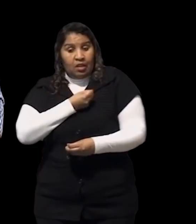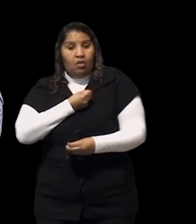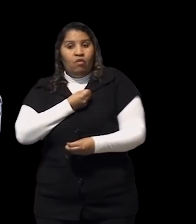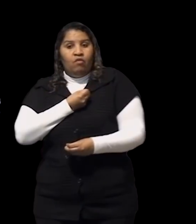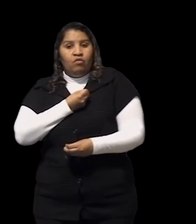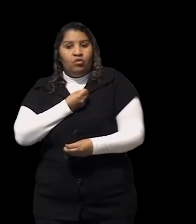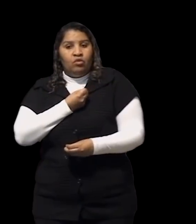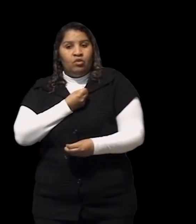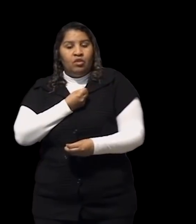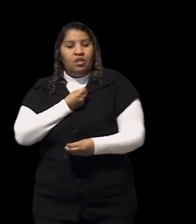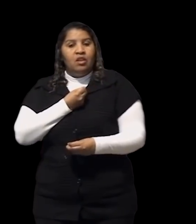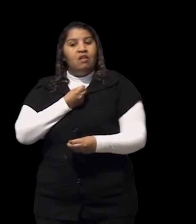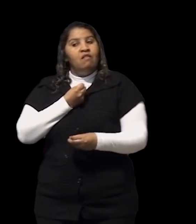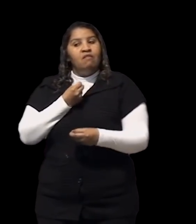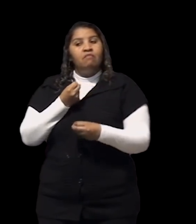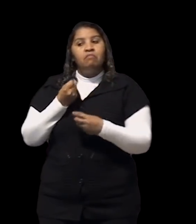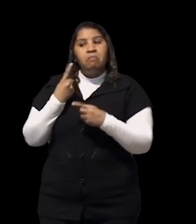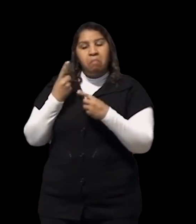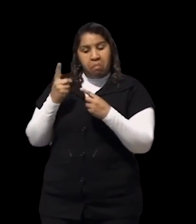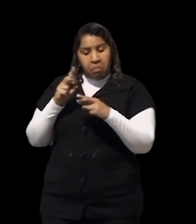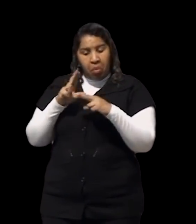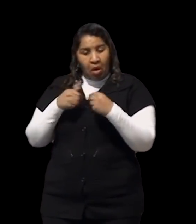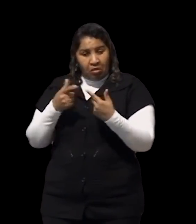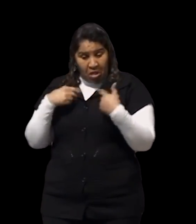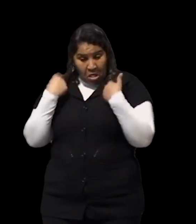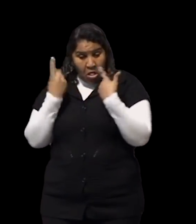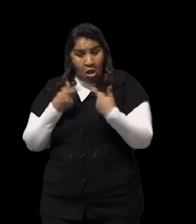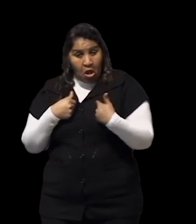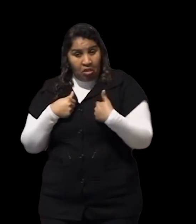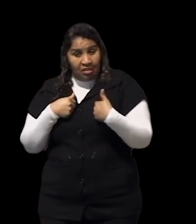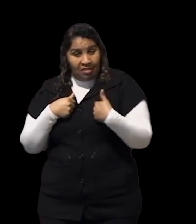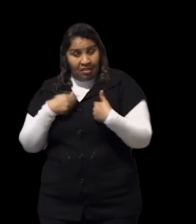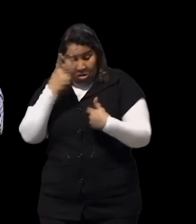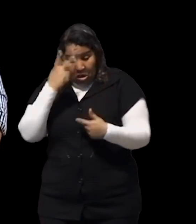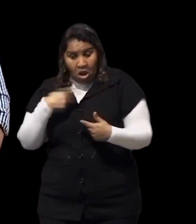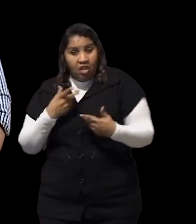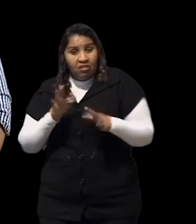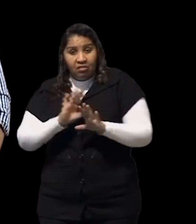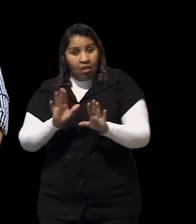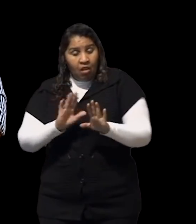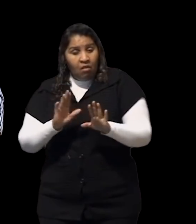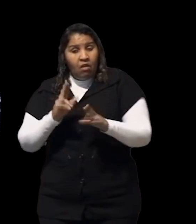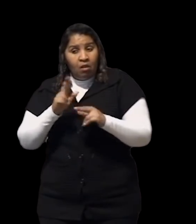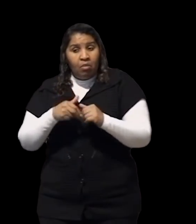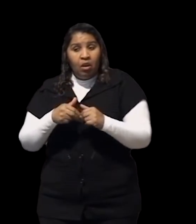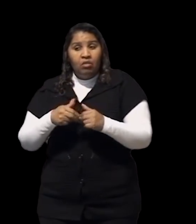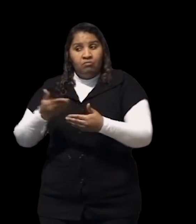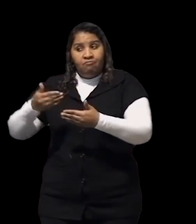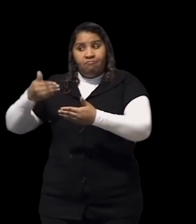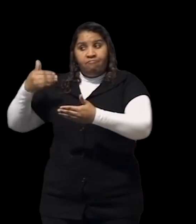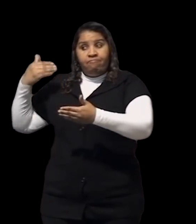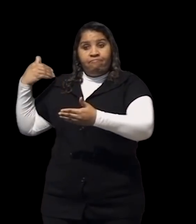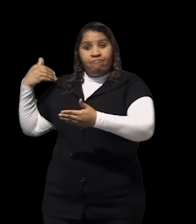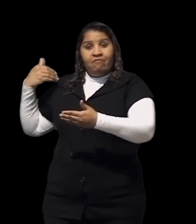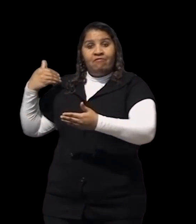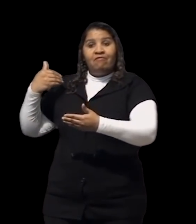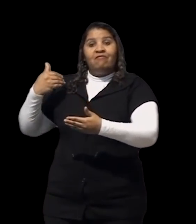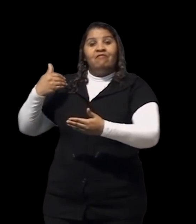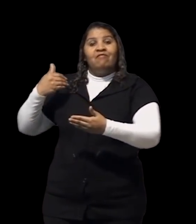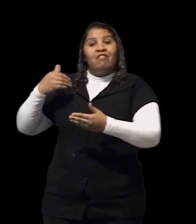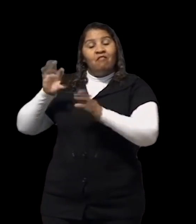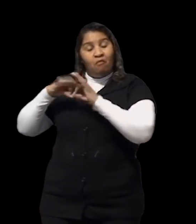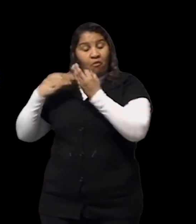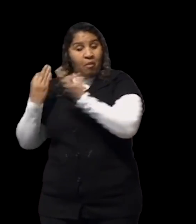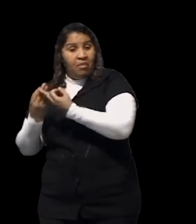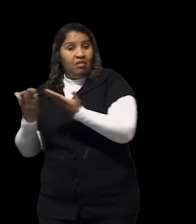dos nossos pais o apóstolo profeta Malaquias no capítulo 4 último